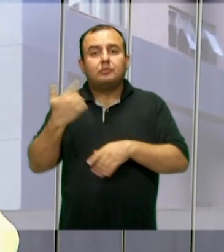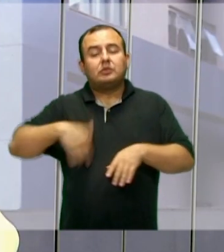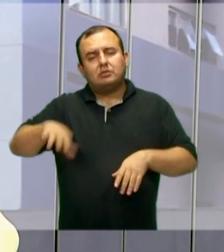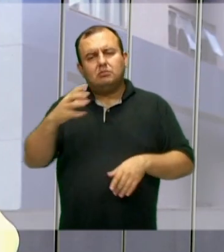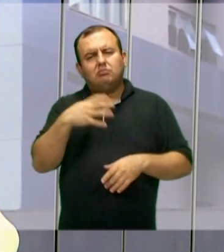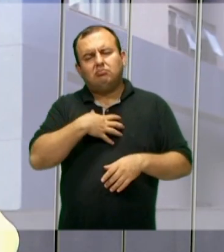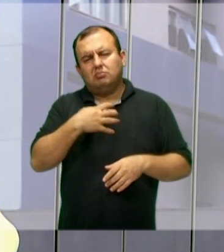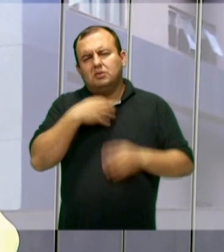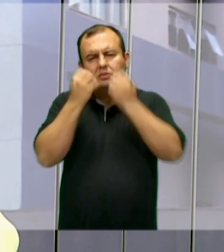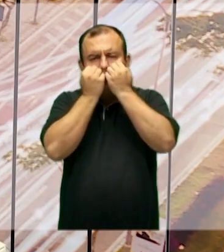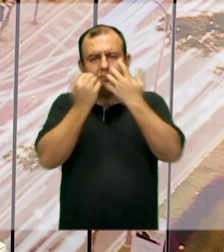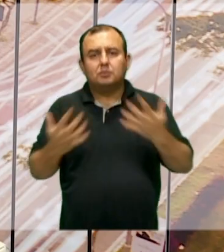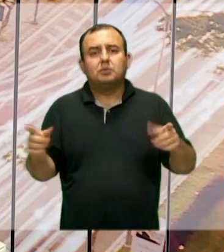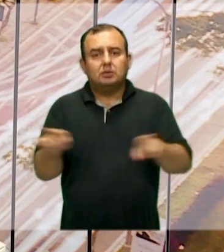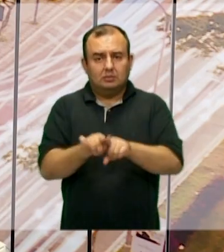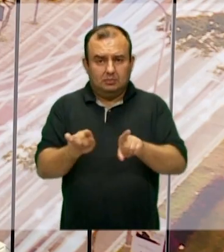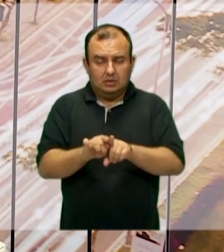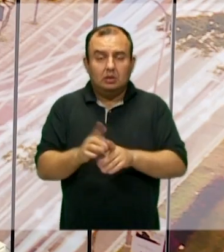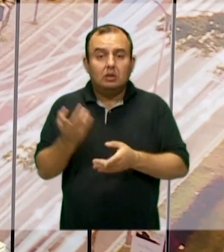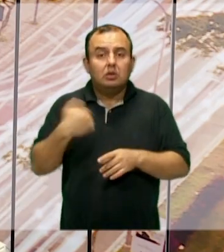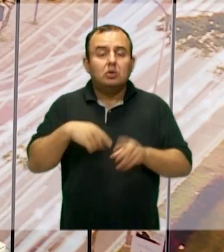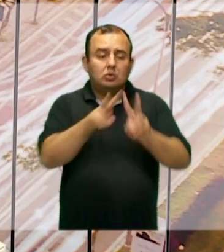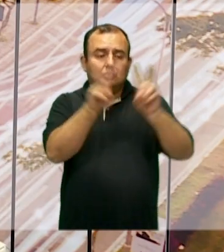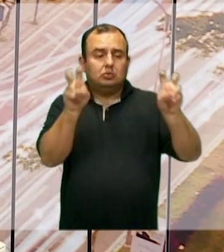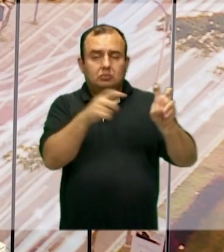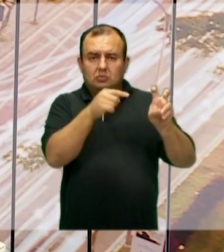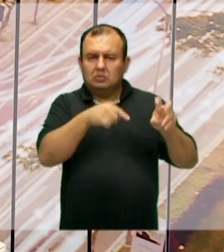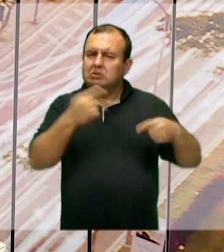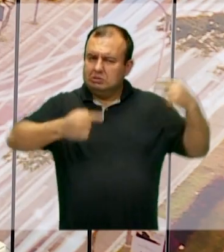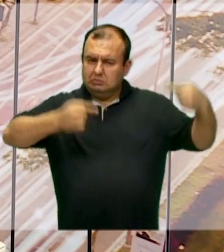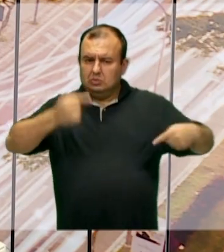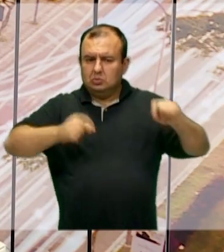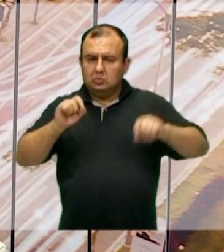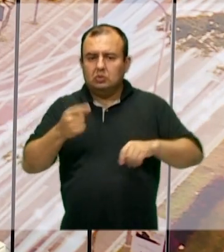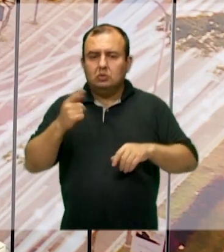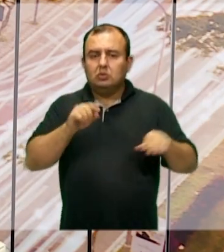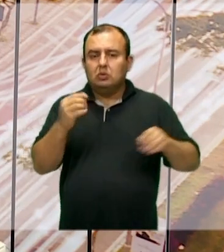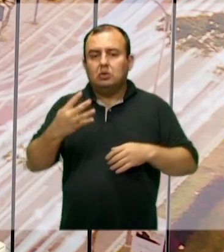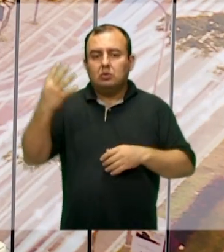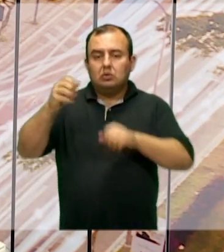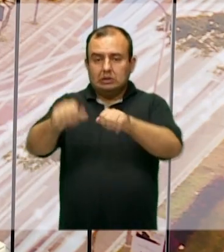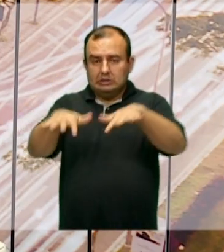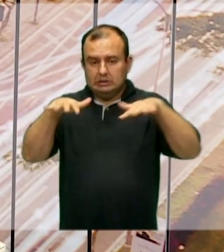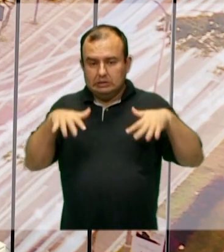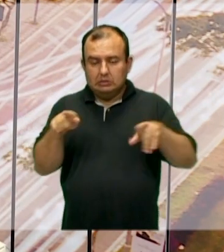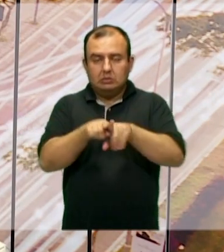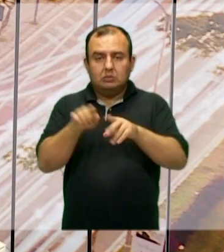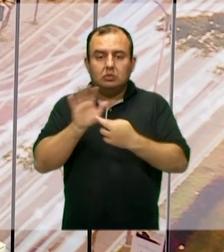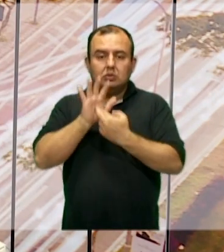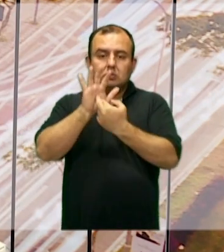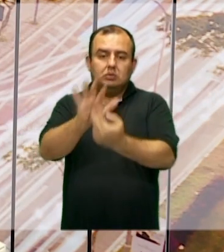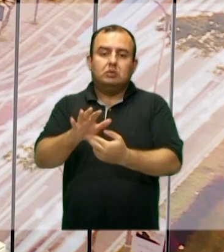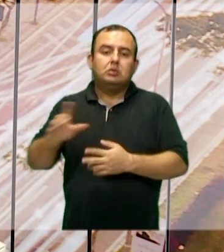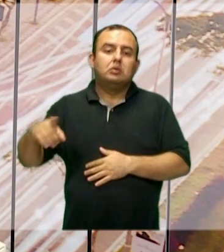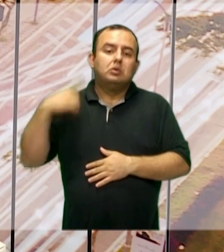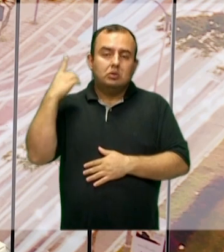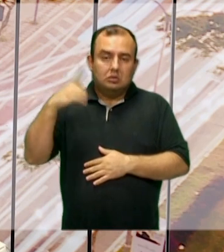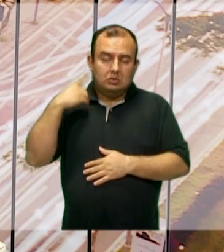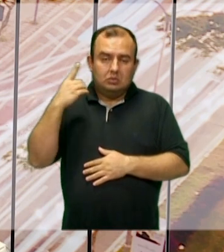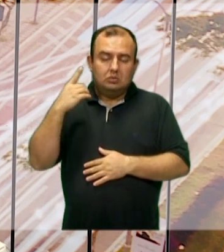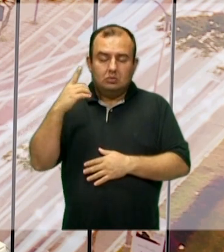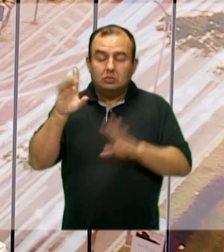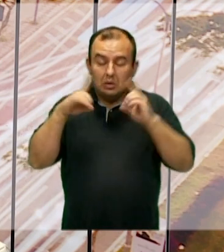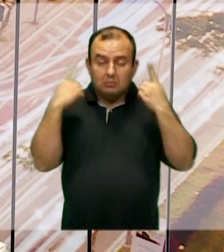muito bom. Eu vi que um dos temas que vocês debateram foi na quarta sessão que vocês receberam um representante do Departamento